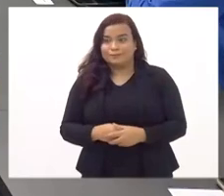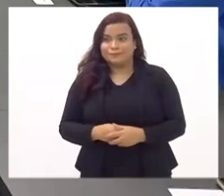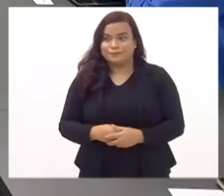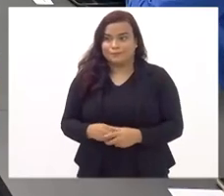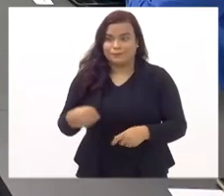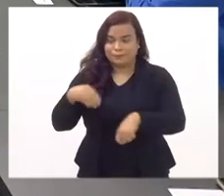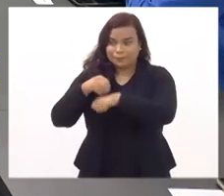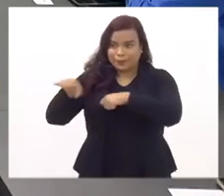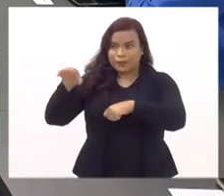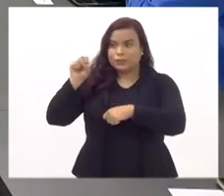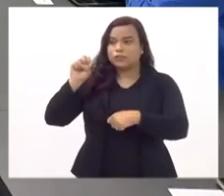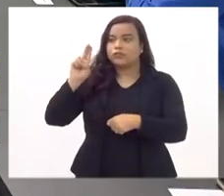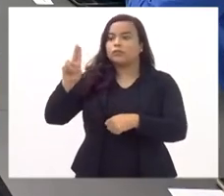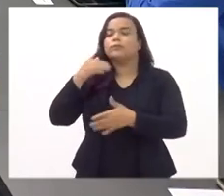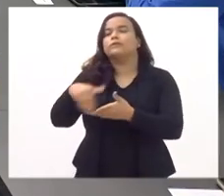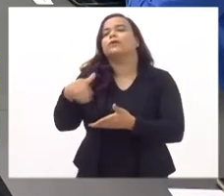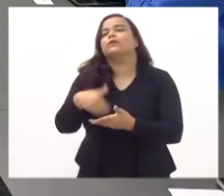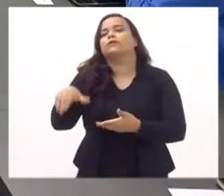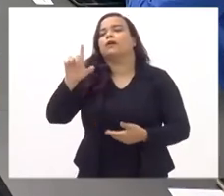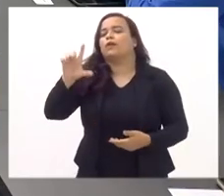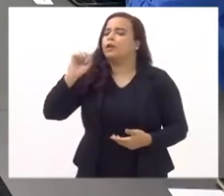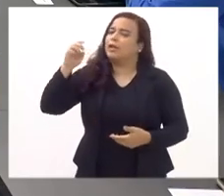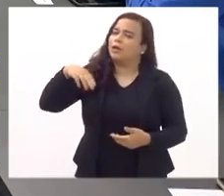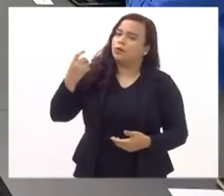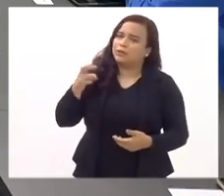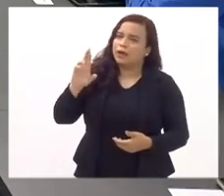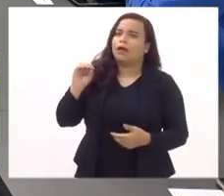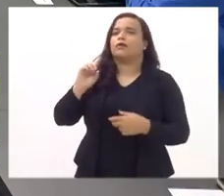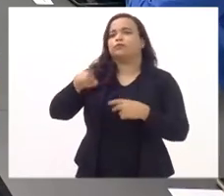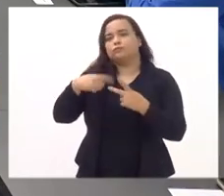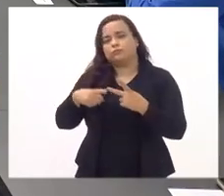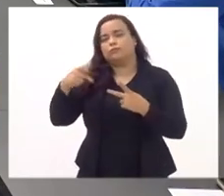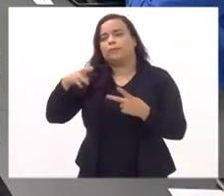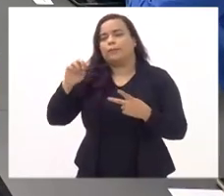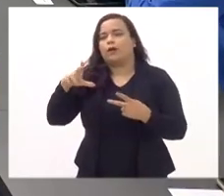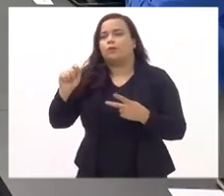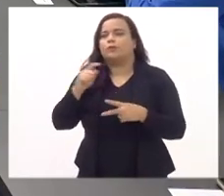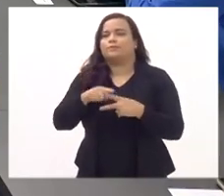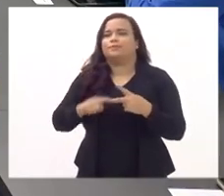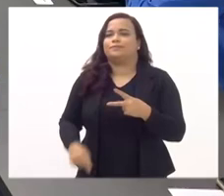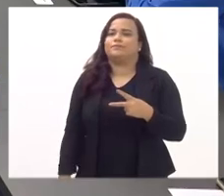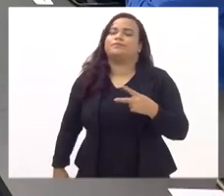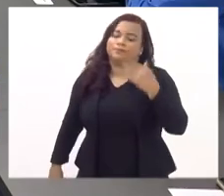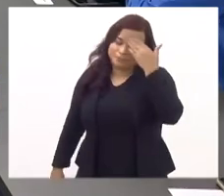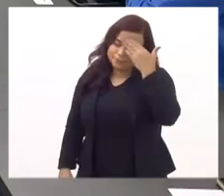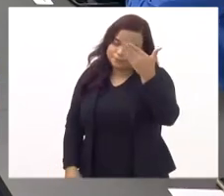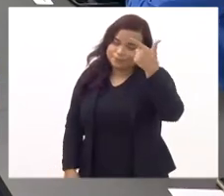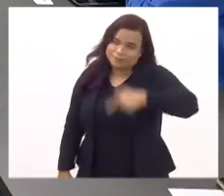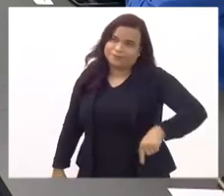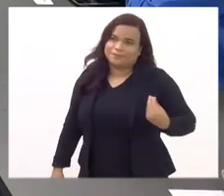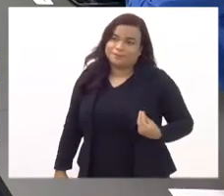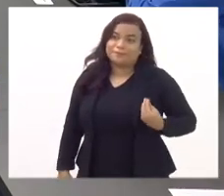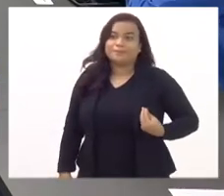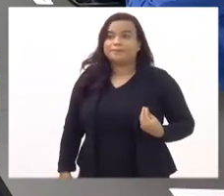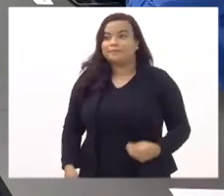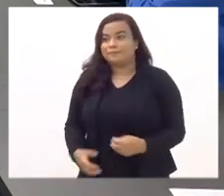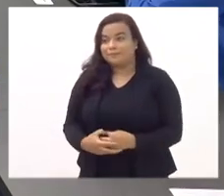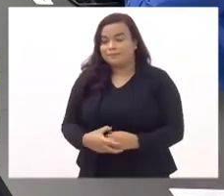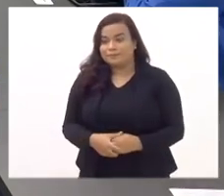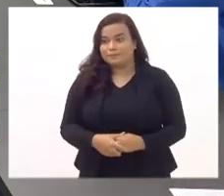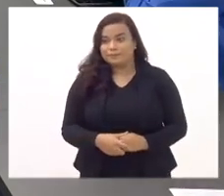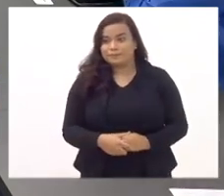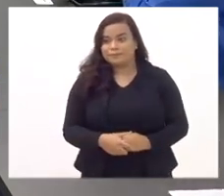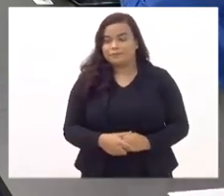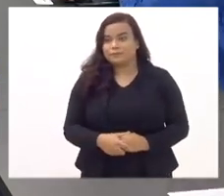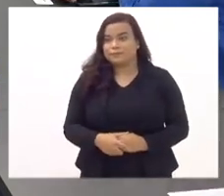aqui para o nosso subsecretário, Leonardo Moraes, e na sequência você faz uso da palavra, tá, Paula? Bom, mais uma vez, obrigado pela presença, subsecretário.